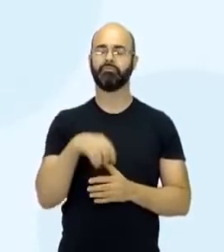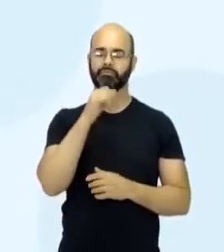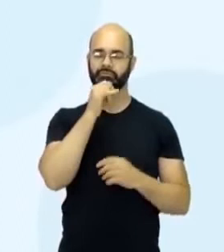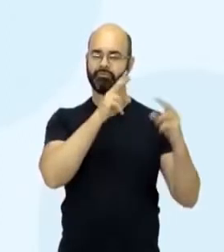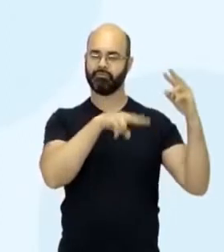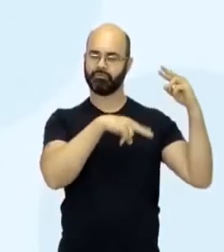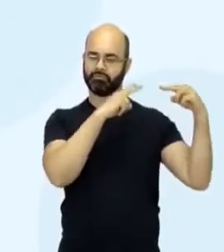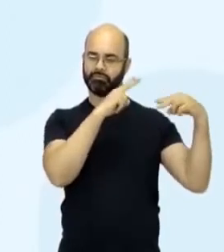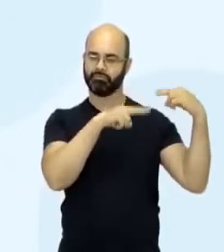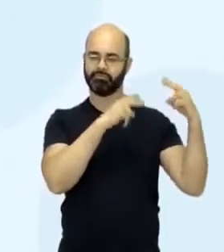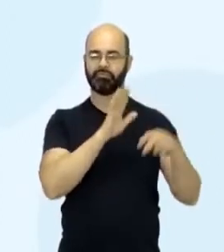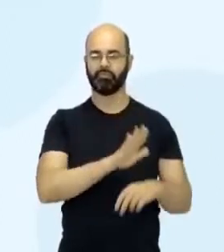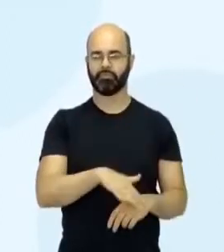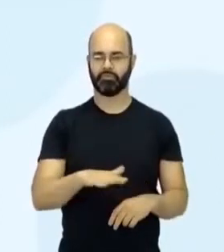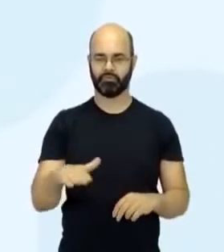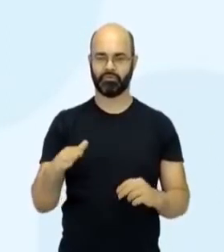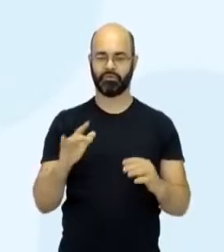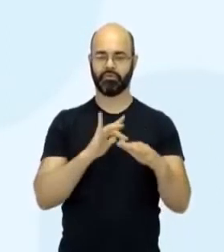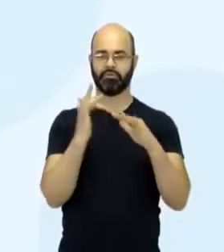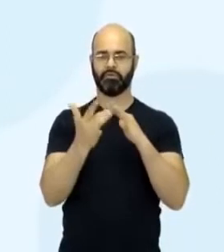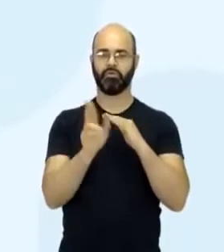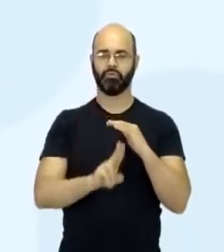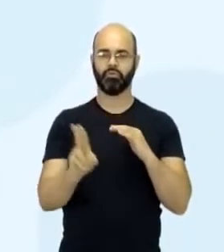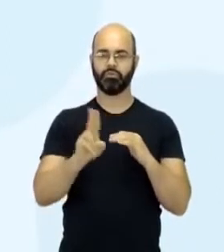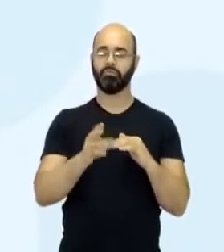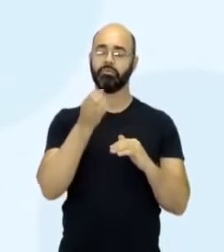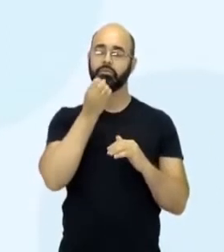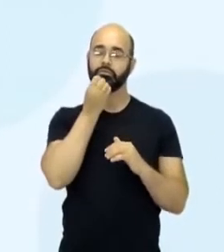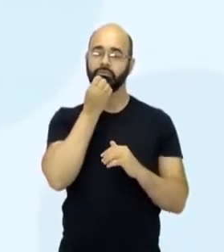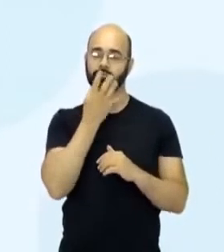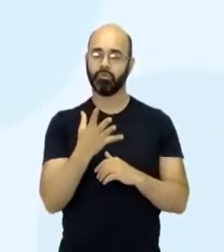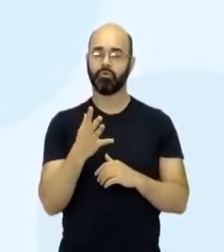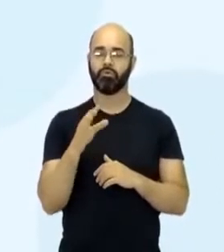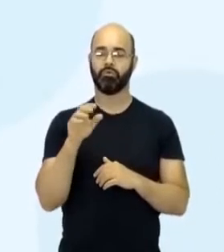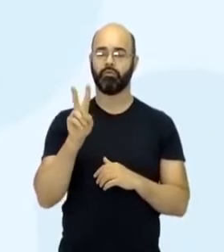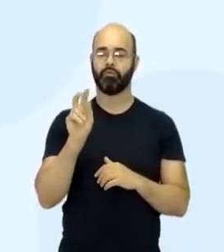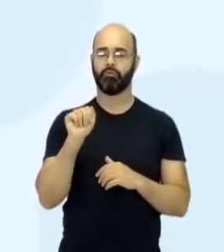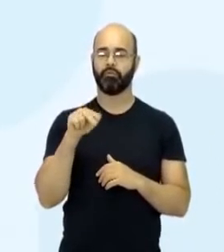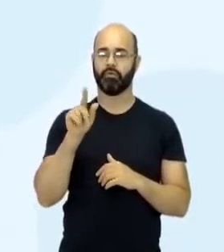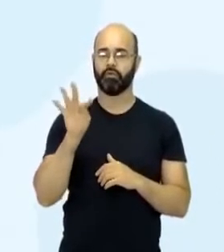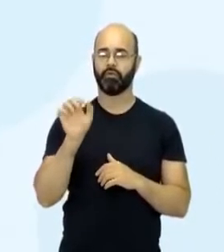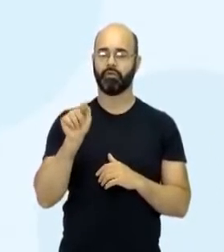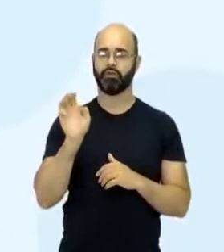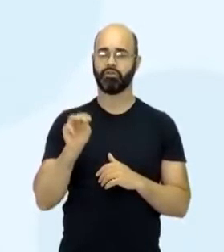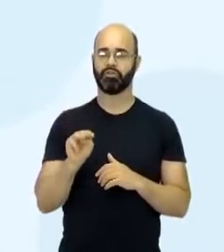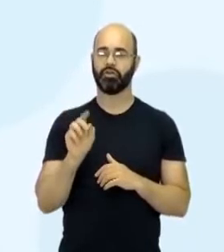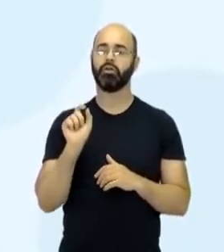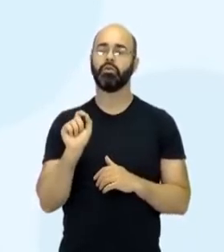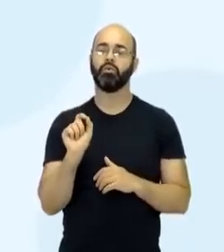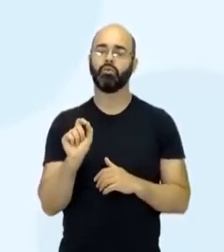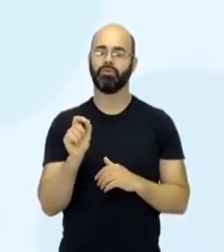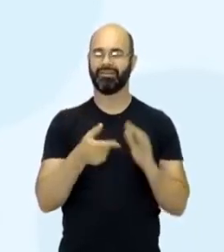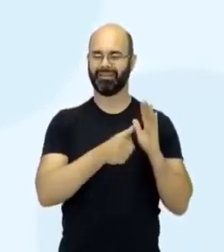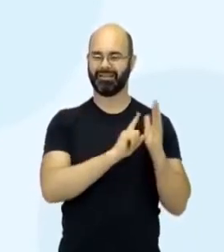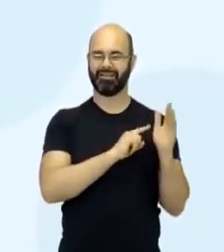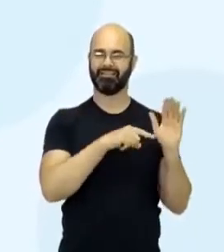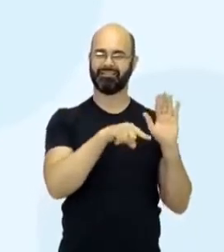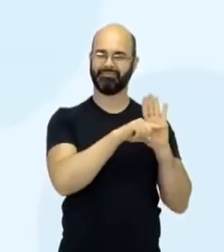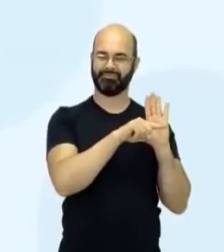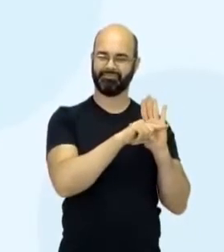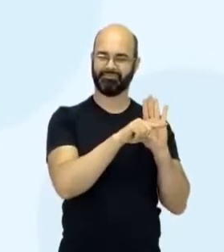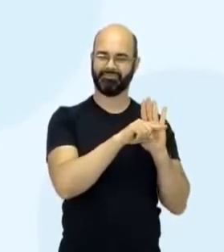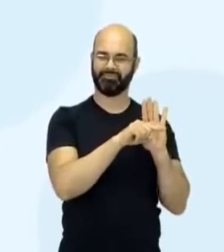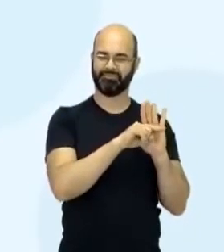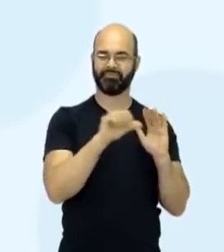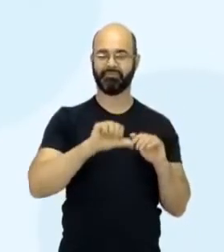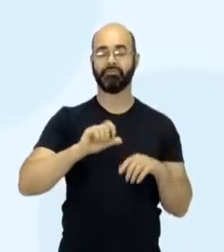crianças e adolescentes? Então, observem que lá nas perguntas anteriores, ele está falando aí sobre os malefícios. Agora ele vai falar um pouquinho sobre